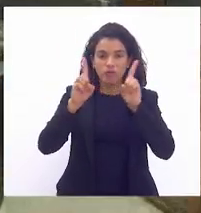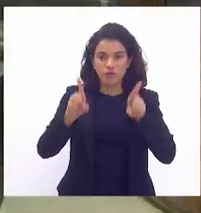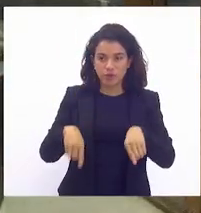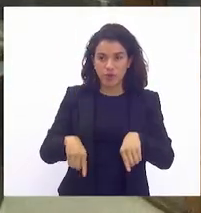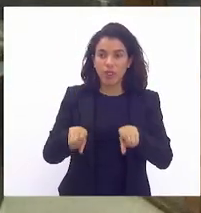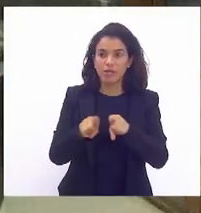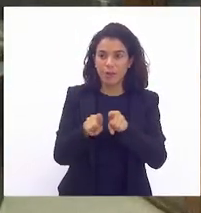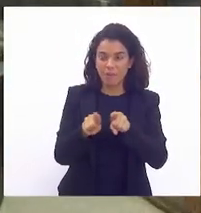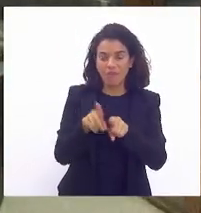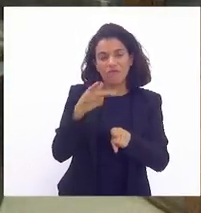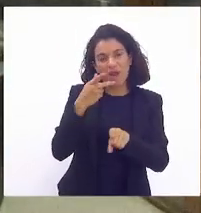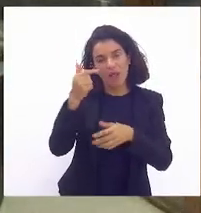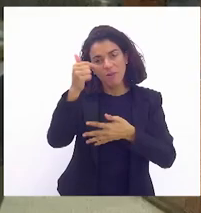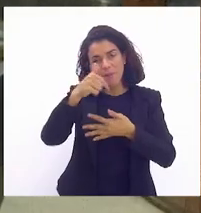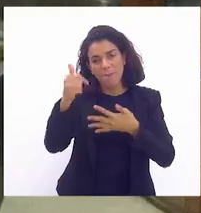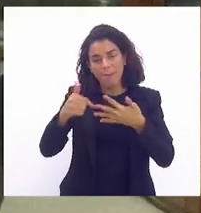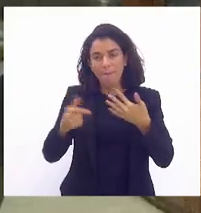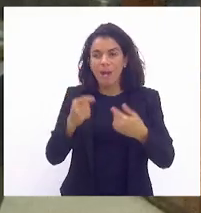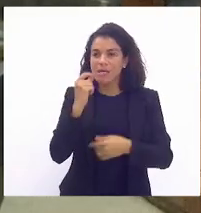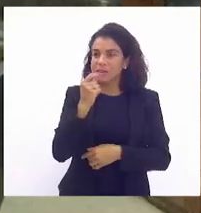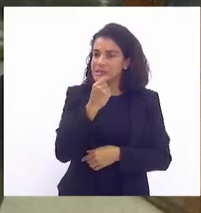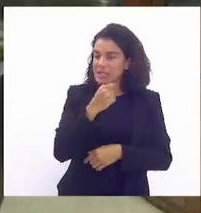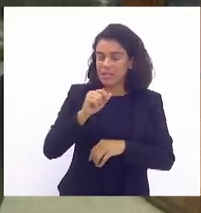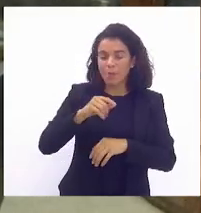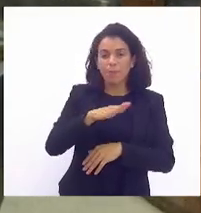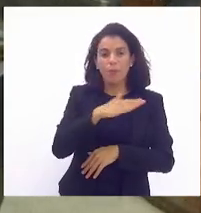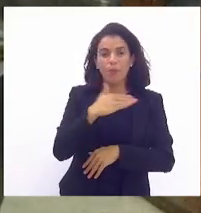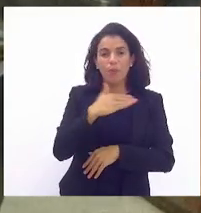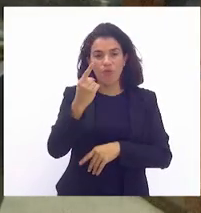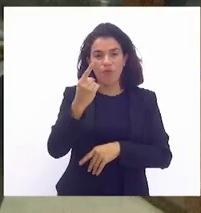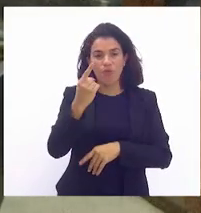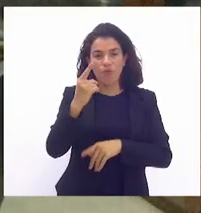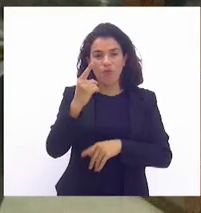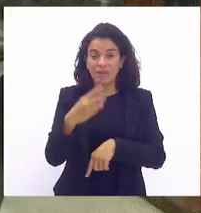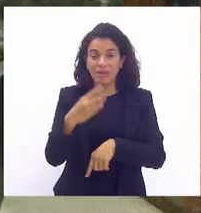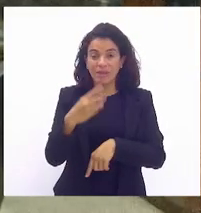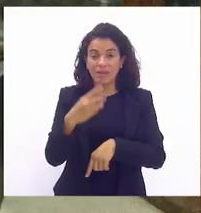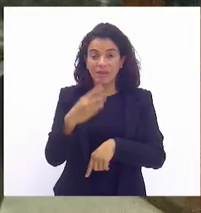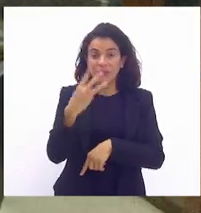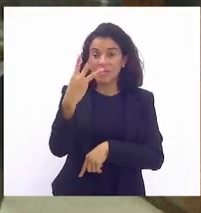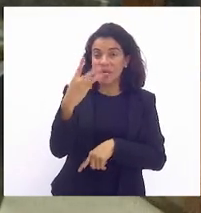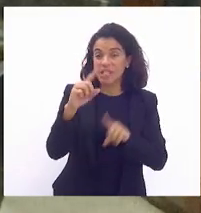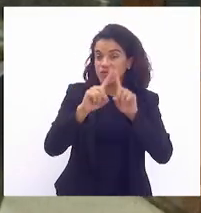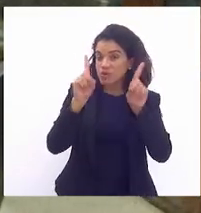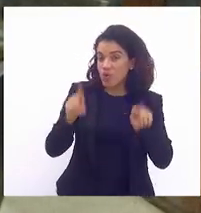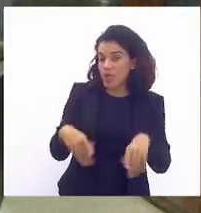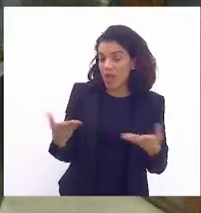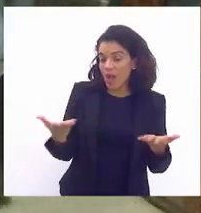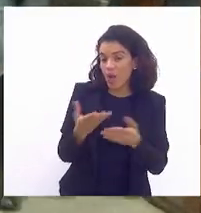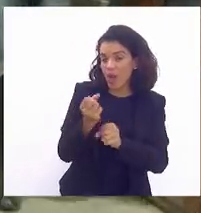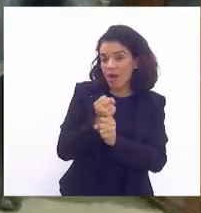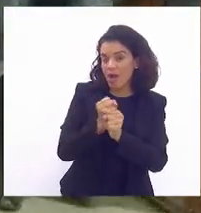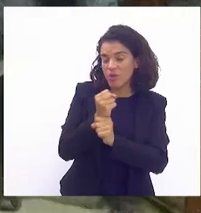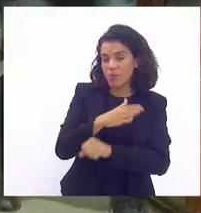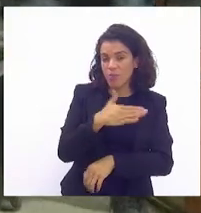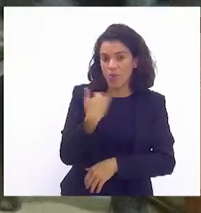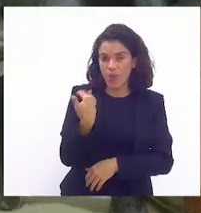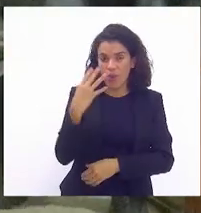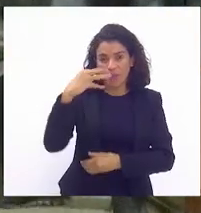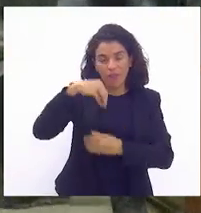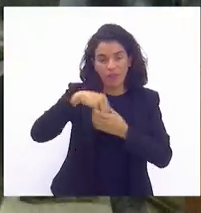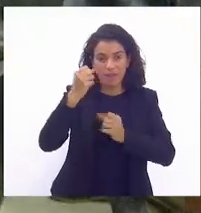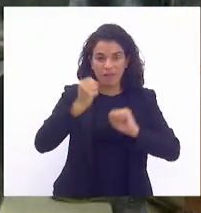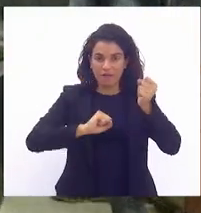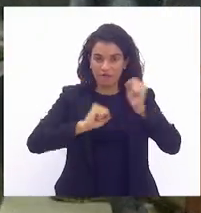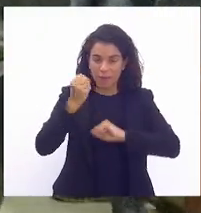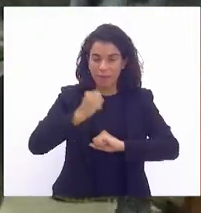acho que foi citado aqui hoje que em setembro morreu um trabalhador, só esse ano foram 3 trabalhadores mortos dentro da usina. É uma total falta